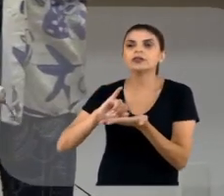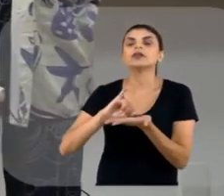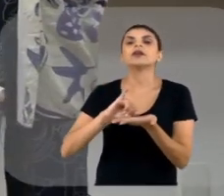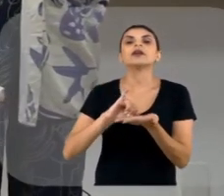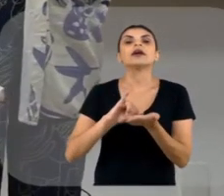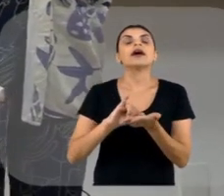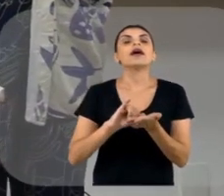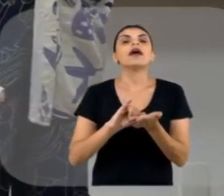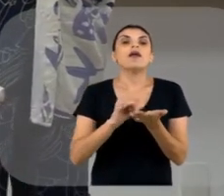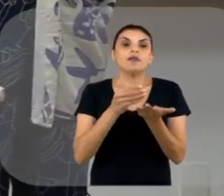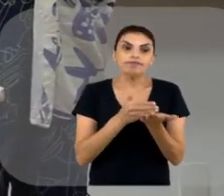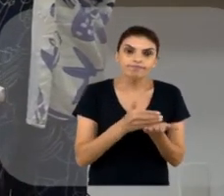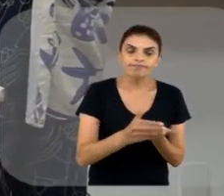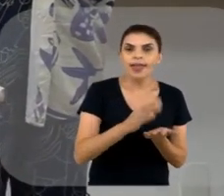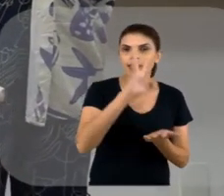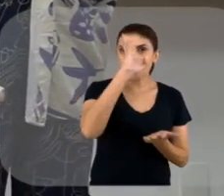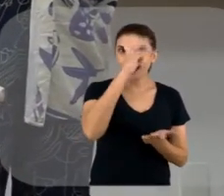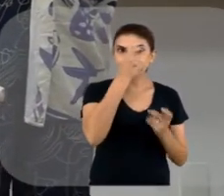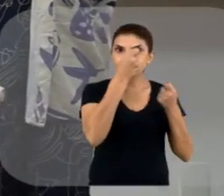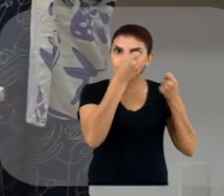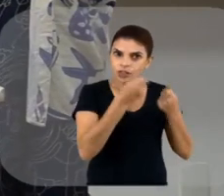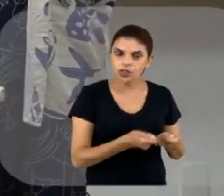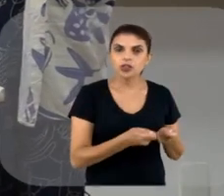é quando também a gente vai definir